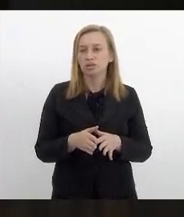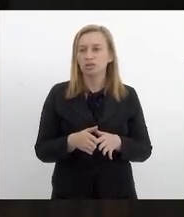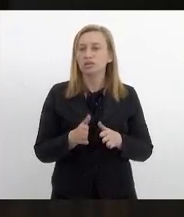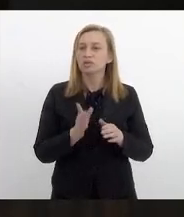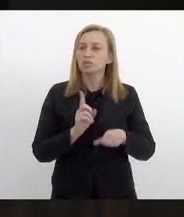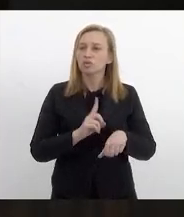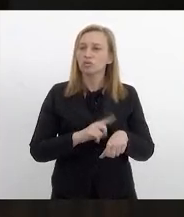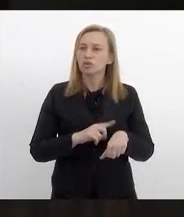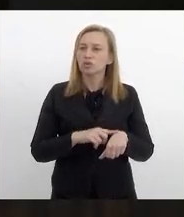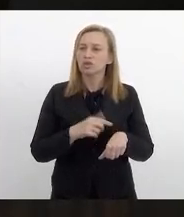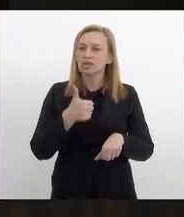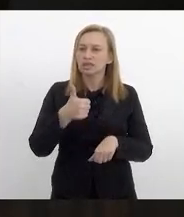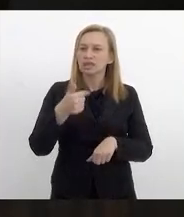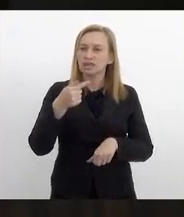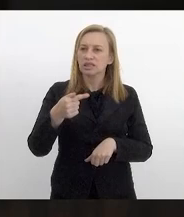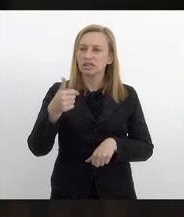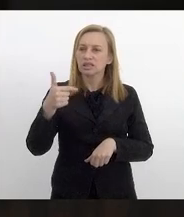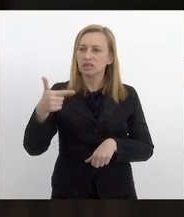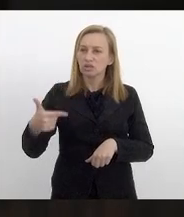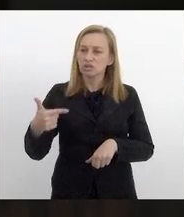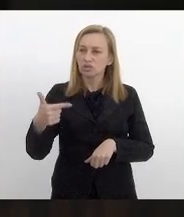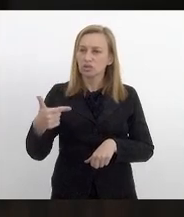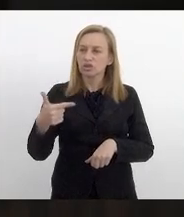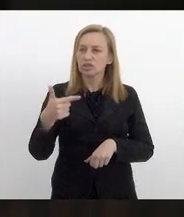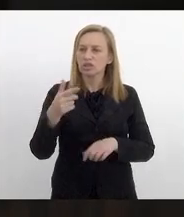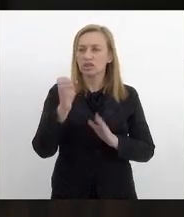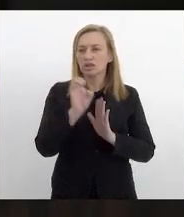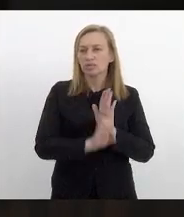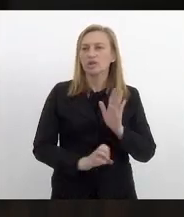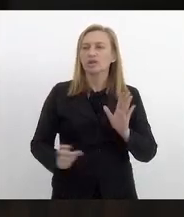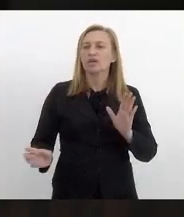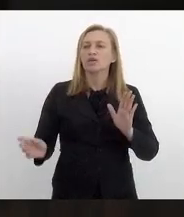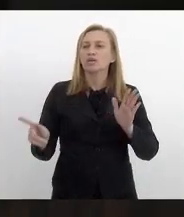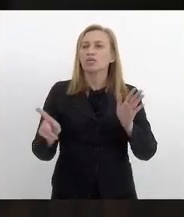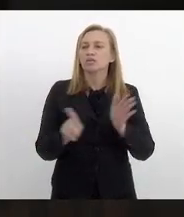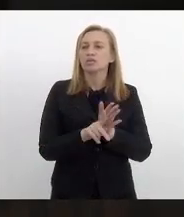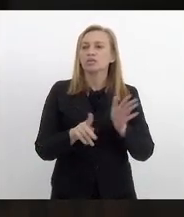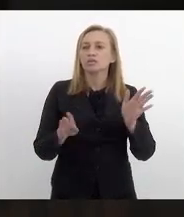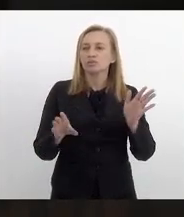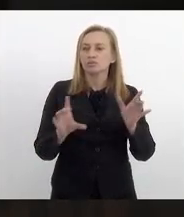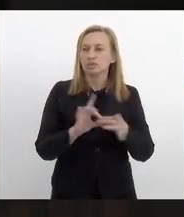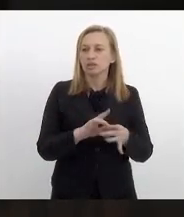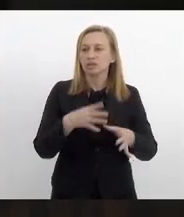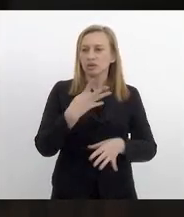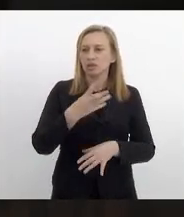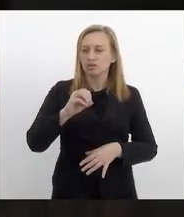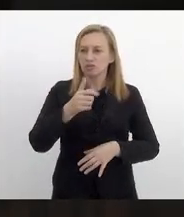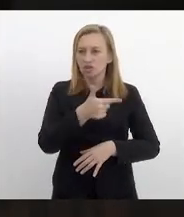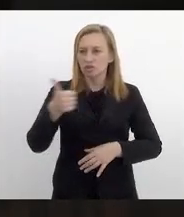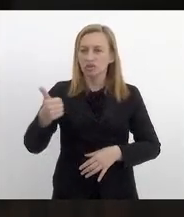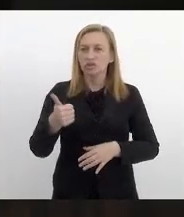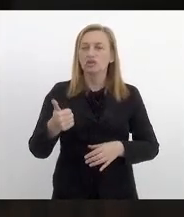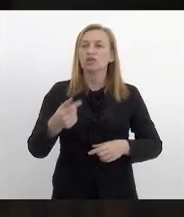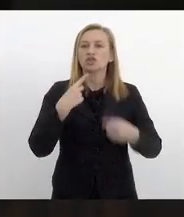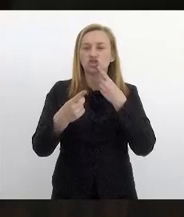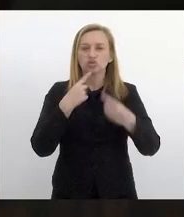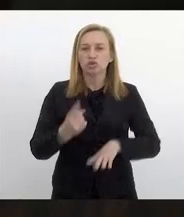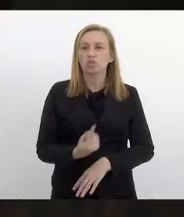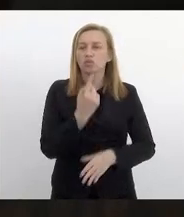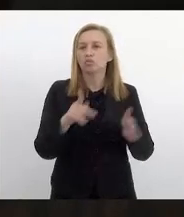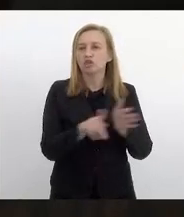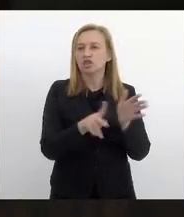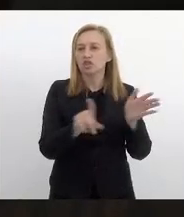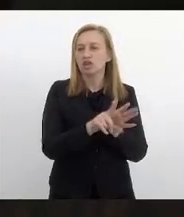hora, temos 172 emendas ao projeto de lei complementar 4821. Anuncio, em regime de urgência e discussão única, projeto